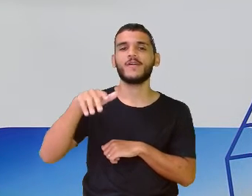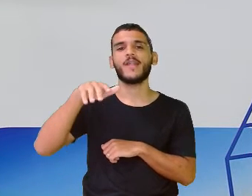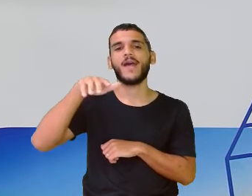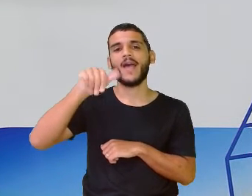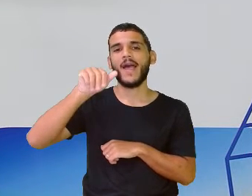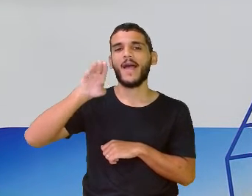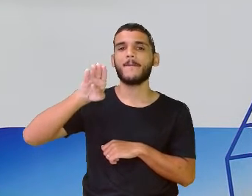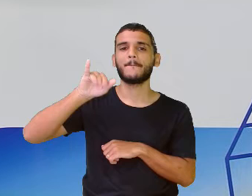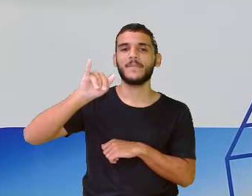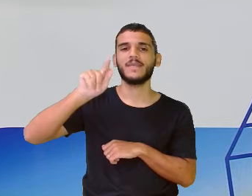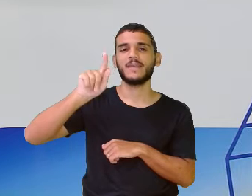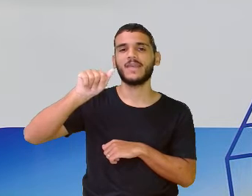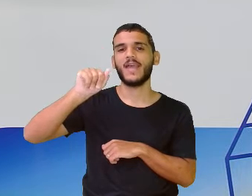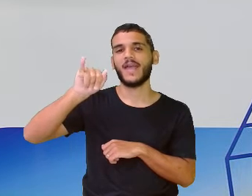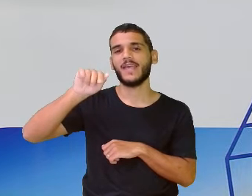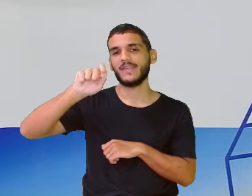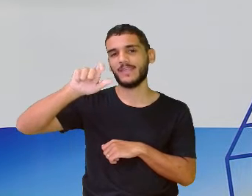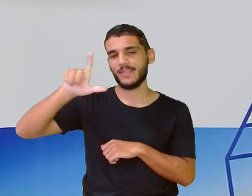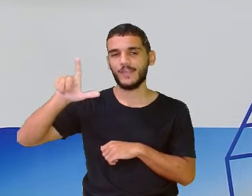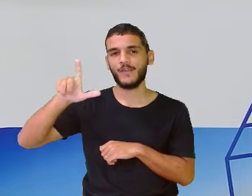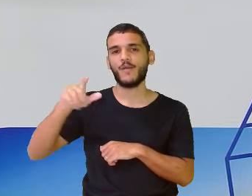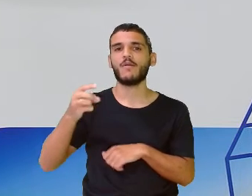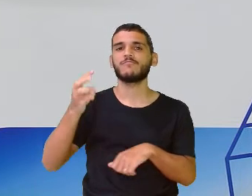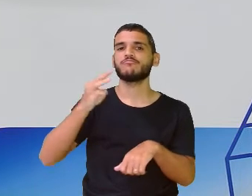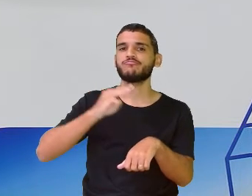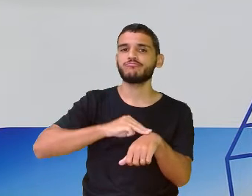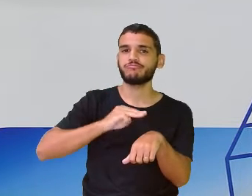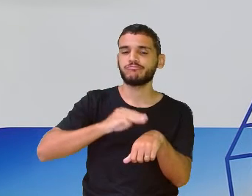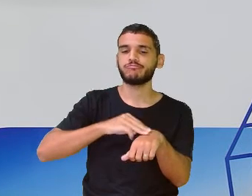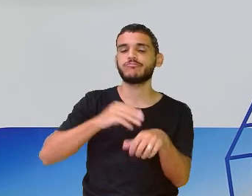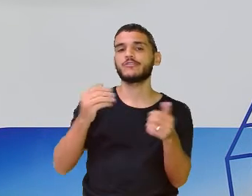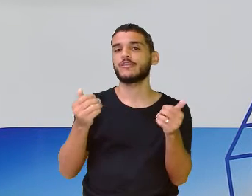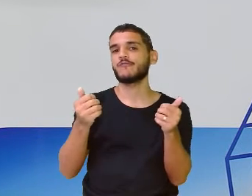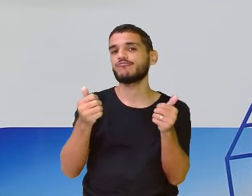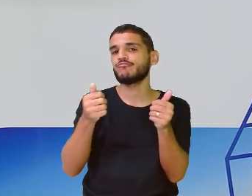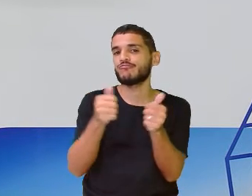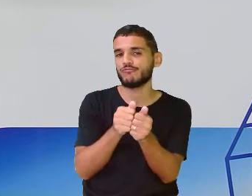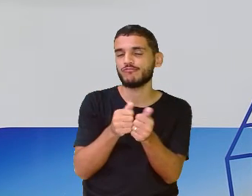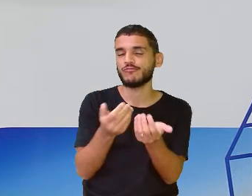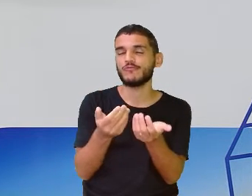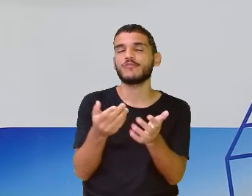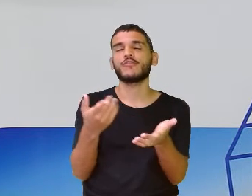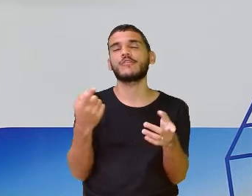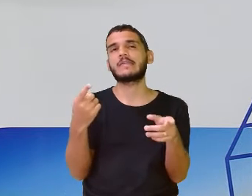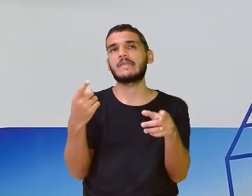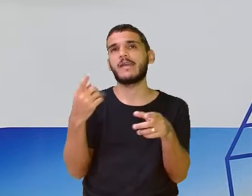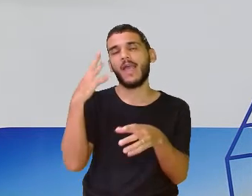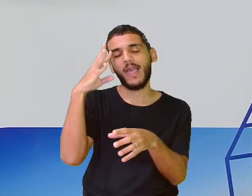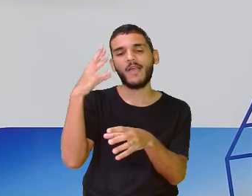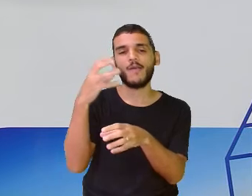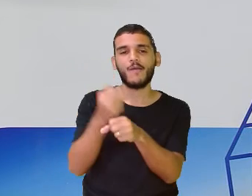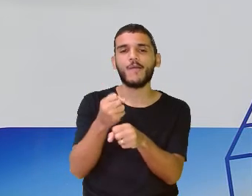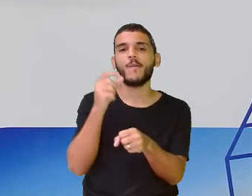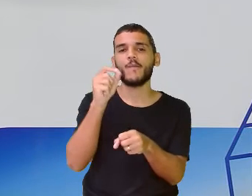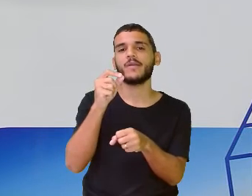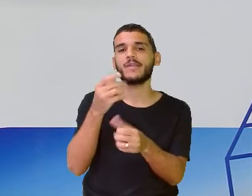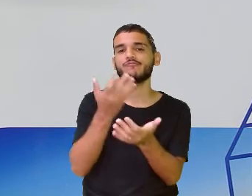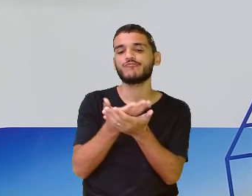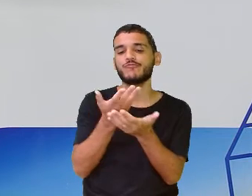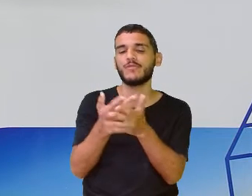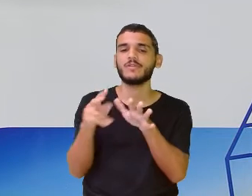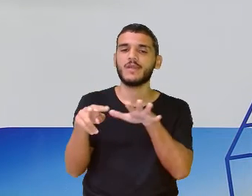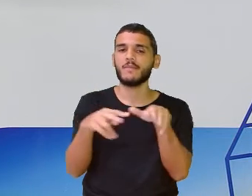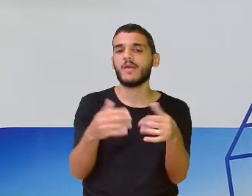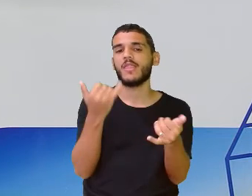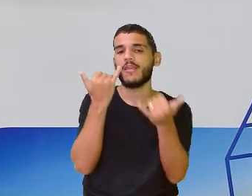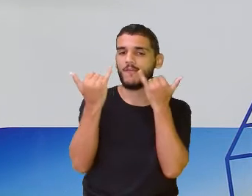aí alguns minutinhos juntos, revendo um pouco do que aprendemos durante a semana e trazendo algumas